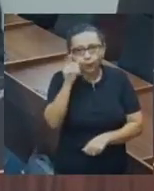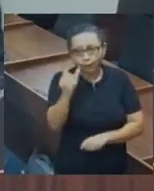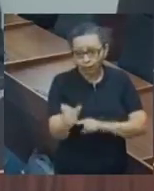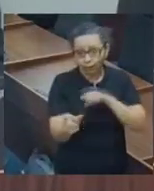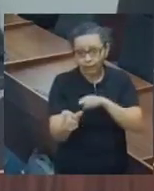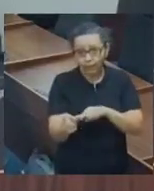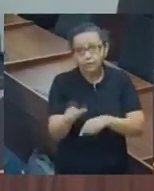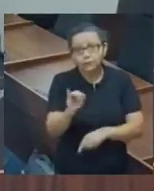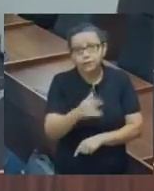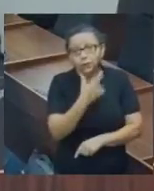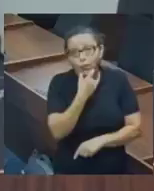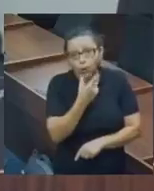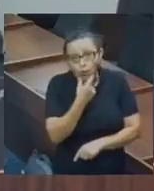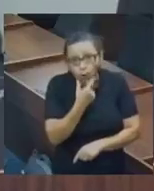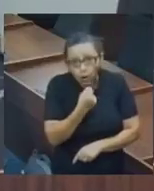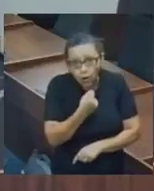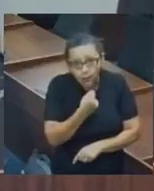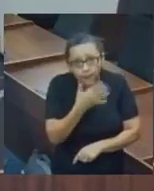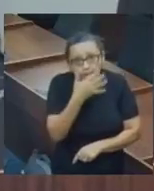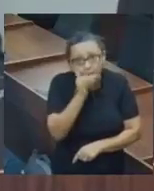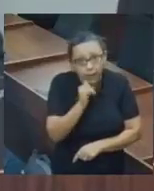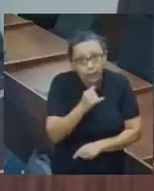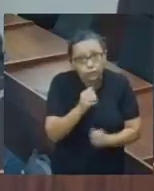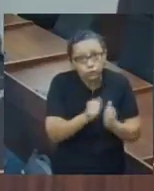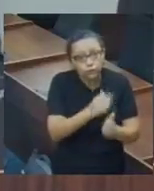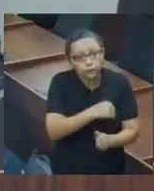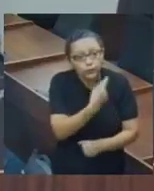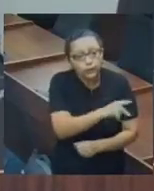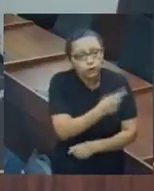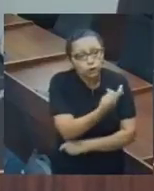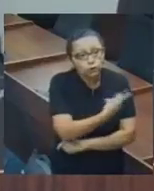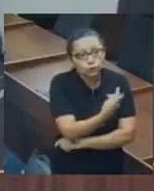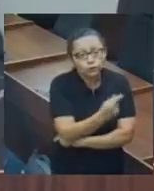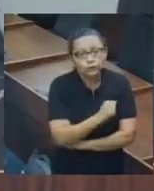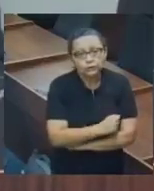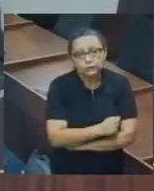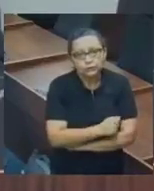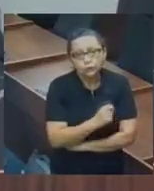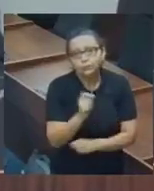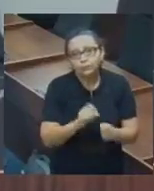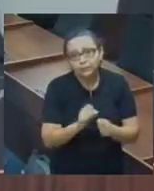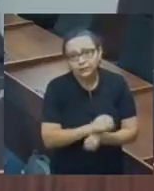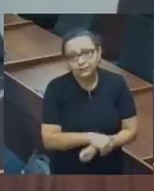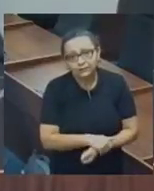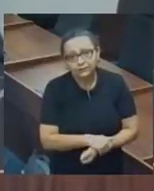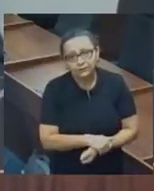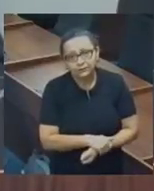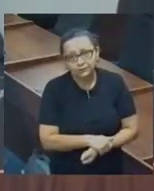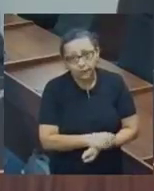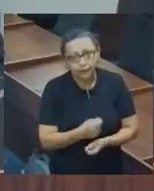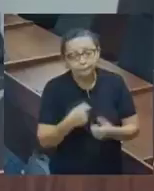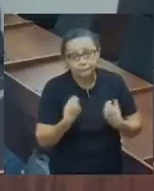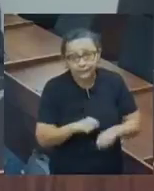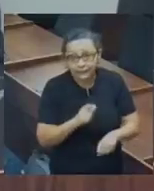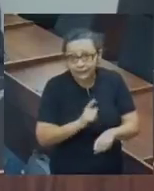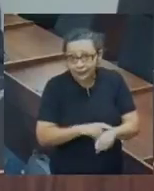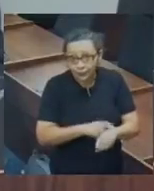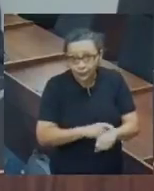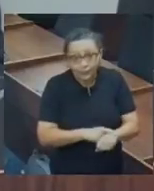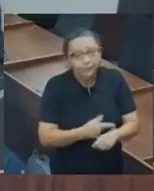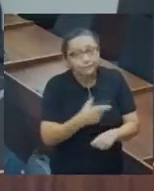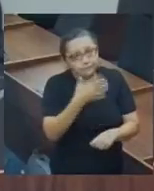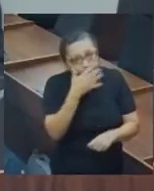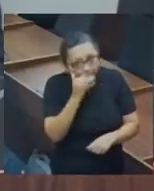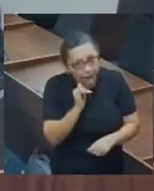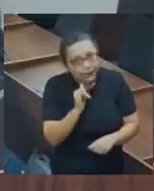pai que está sozinho ali com o bbb né e eo bebê justo naquela hora